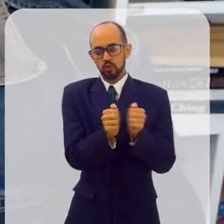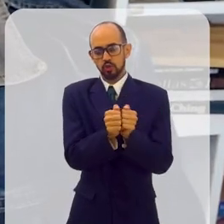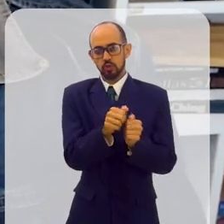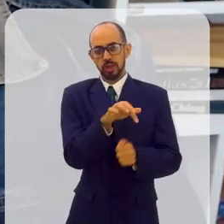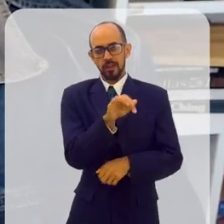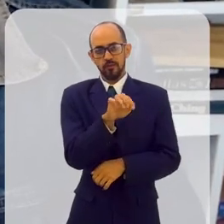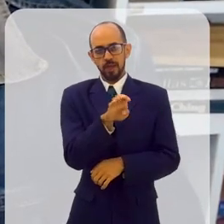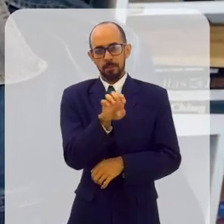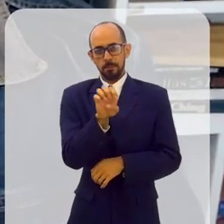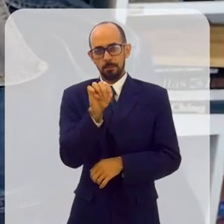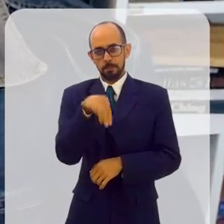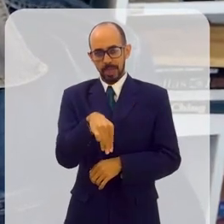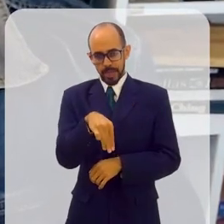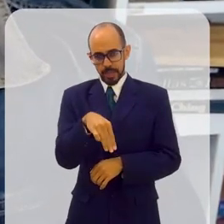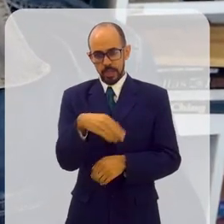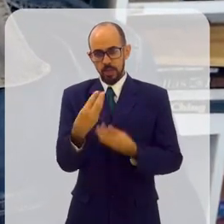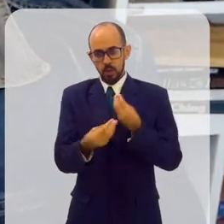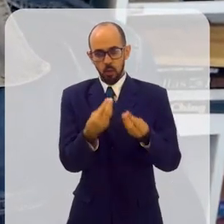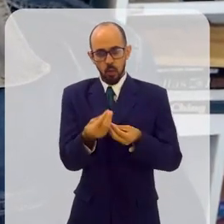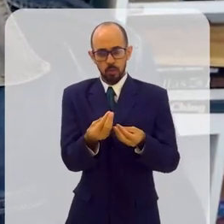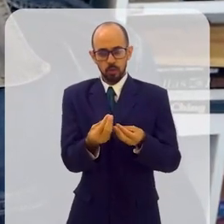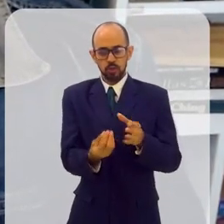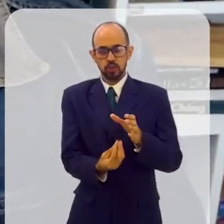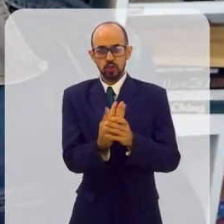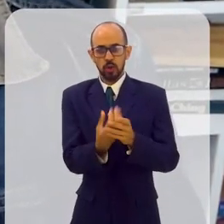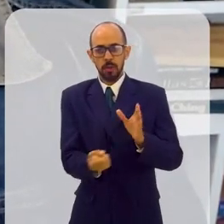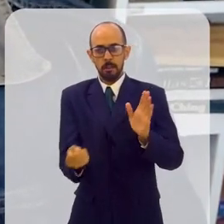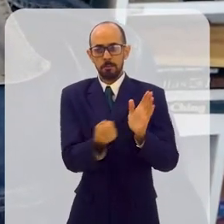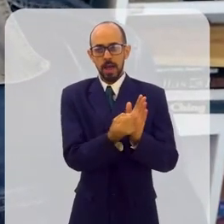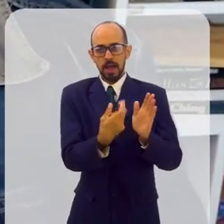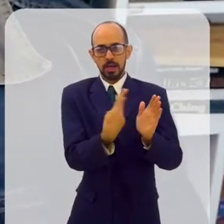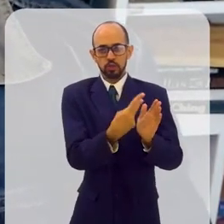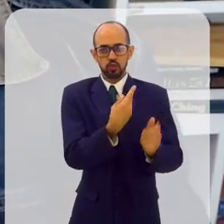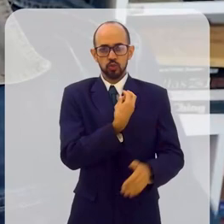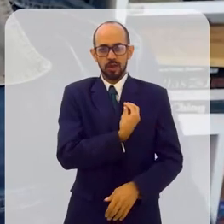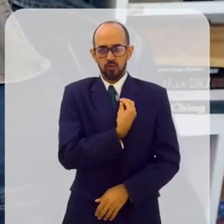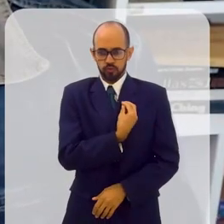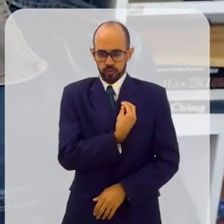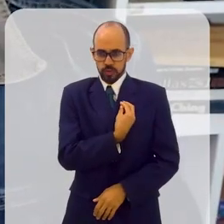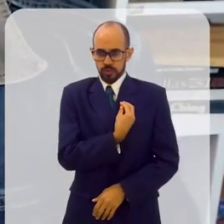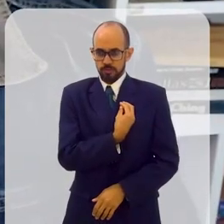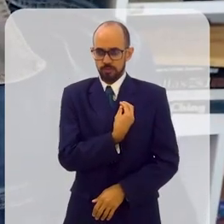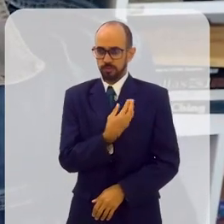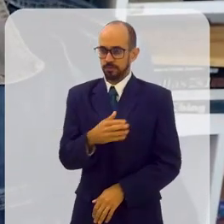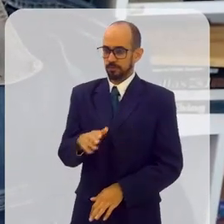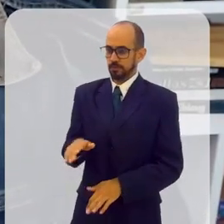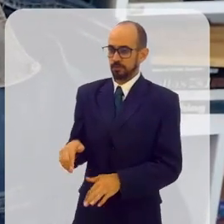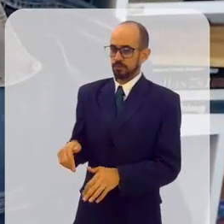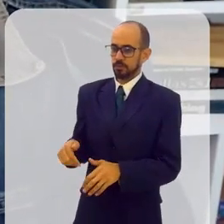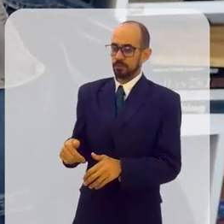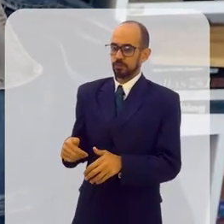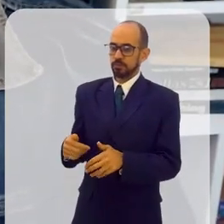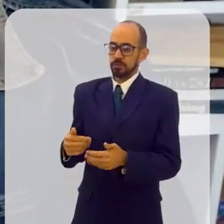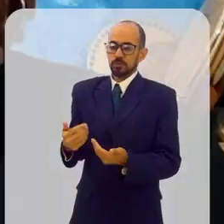ensino médio com a FEBEM e o impacto que isso tinha na vida de vocês alunos, não é?